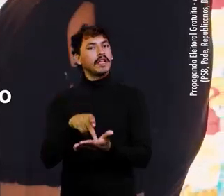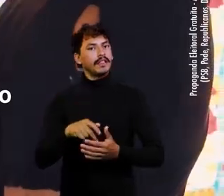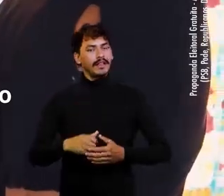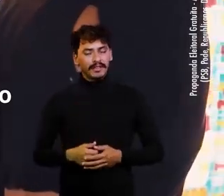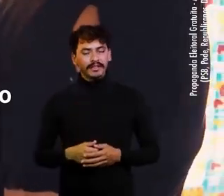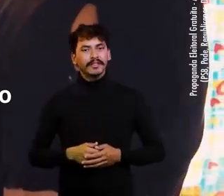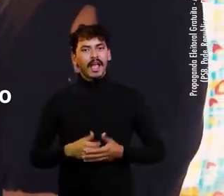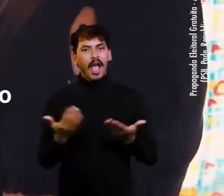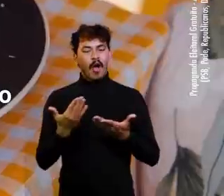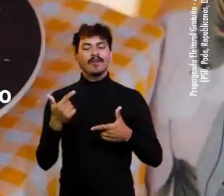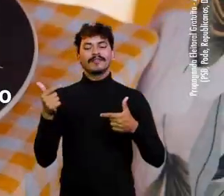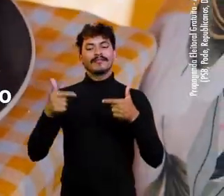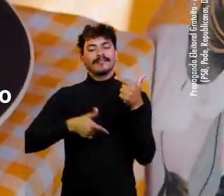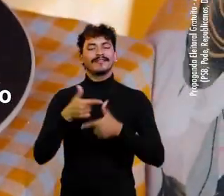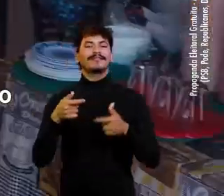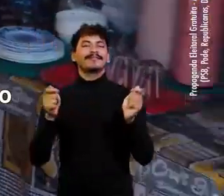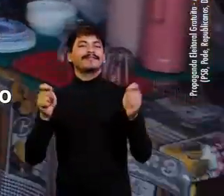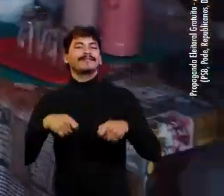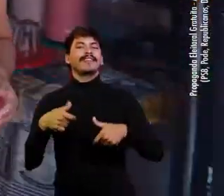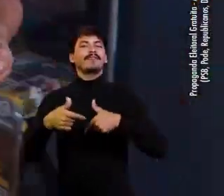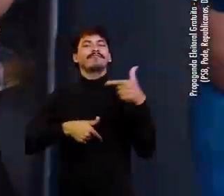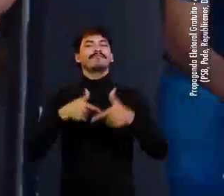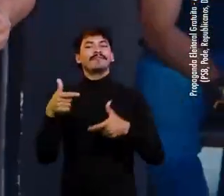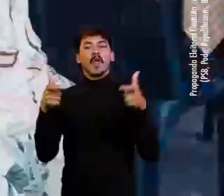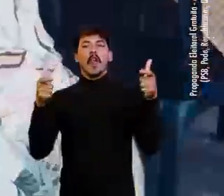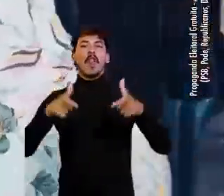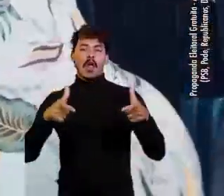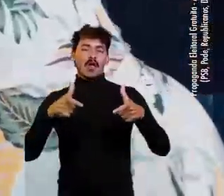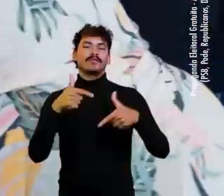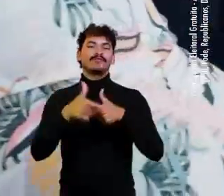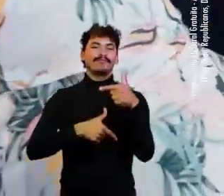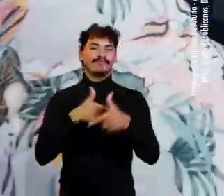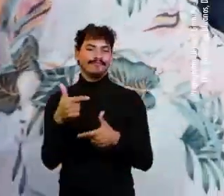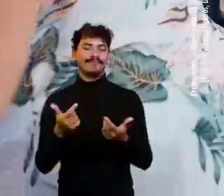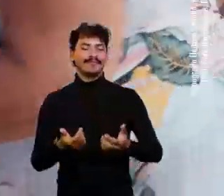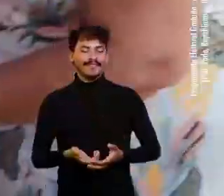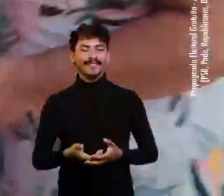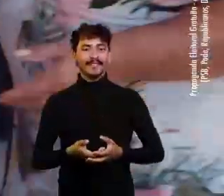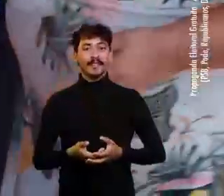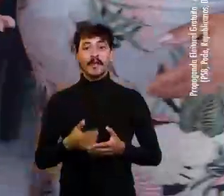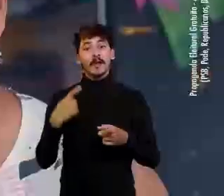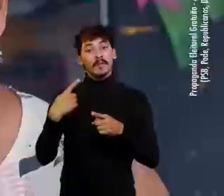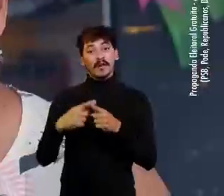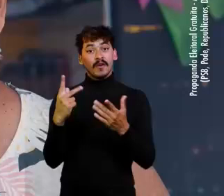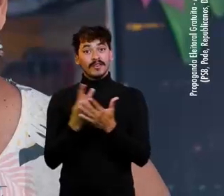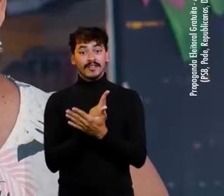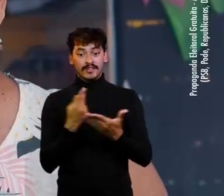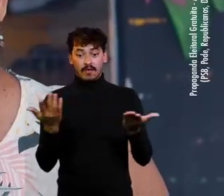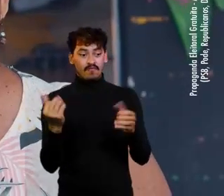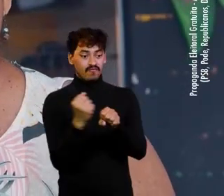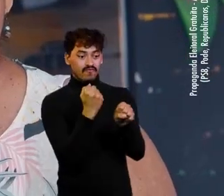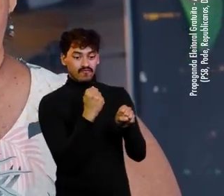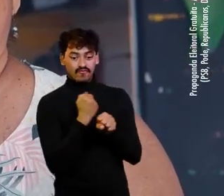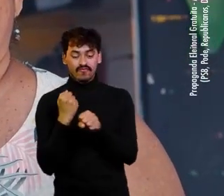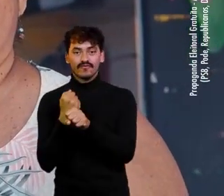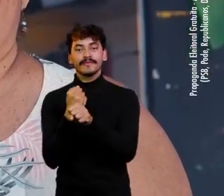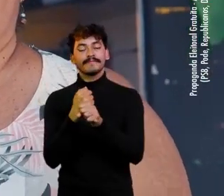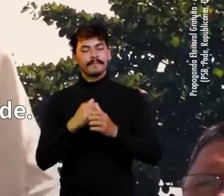Eu tenho agora como trabalhar, eu tenho aonde trabalhar, né, e tudo foi por conta desta